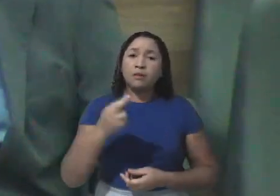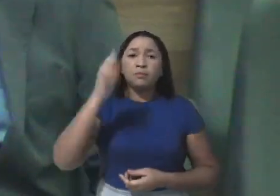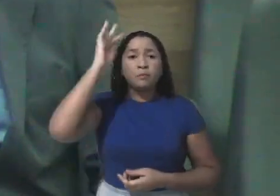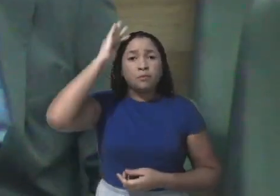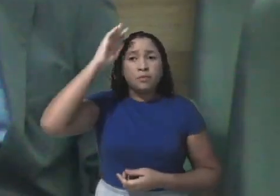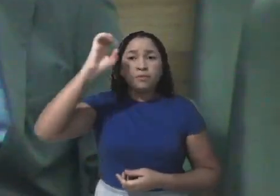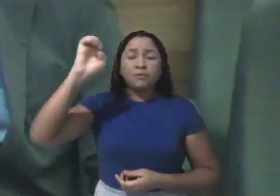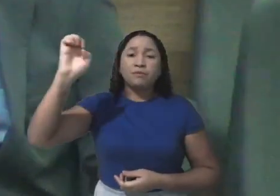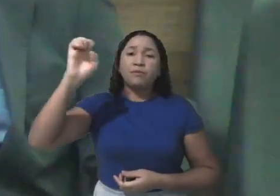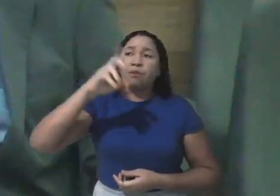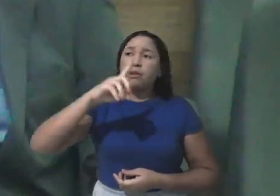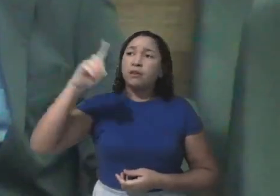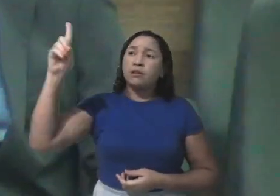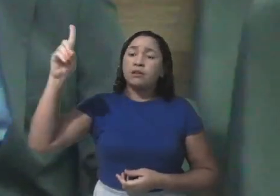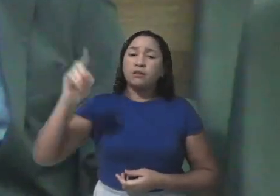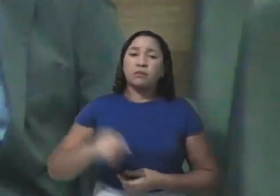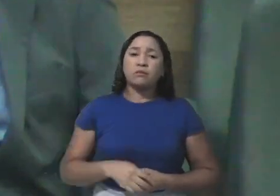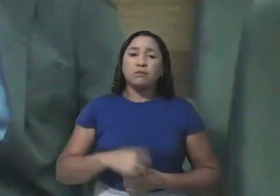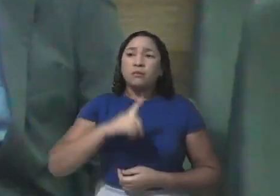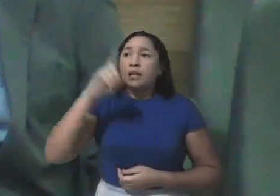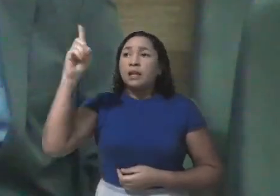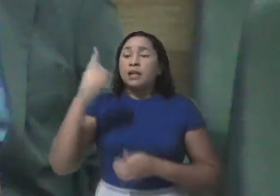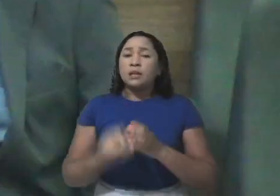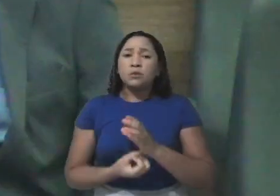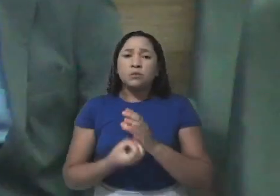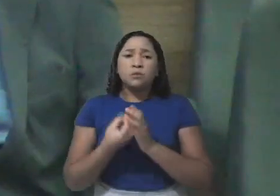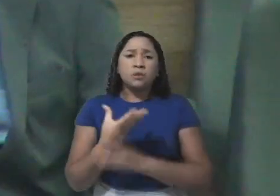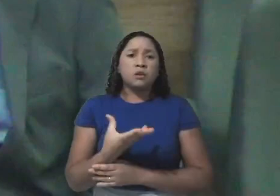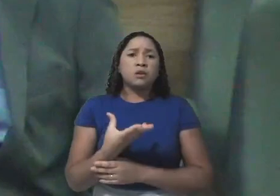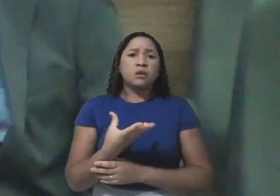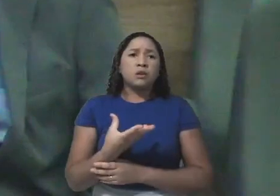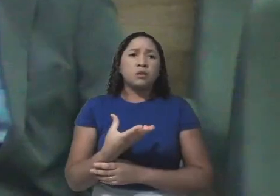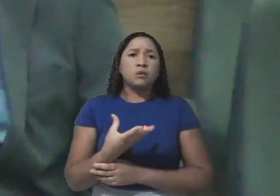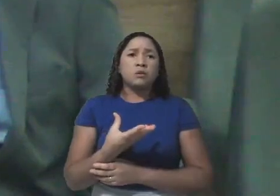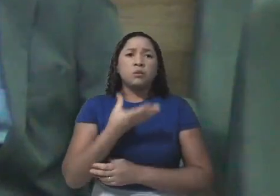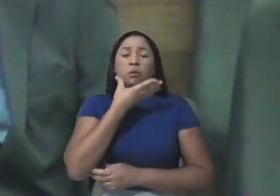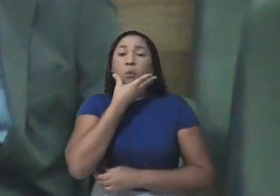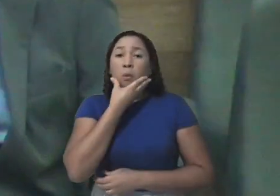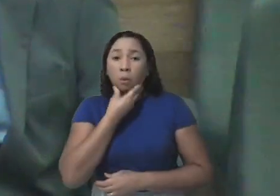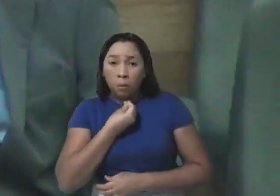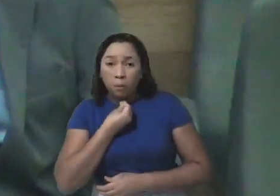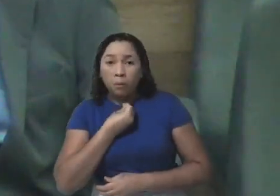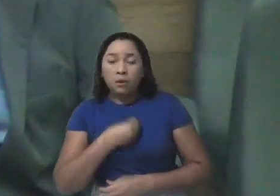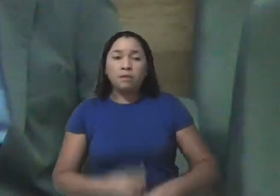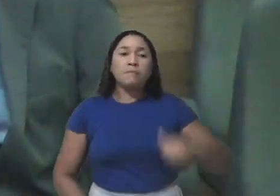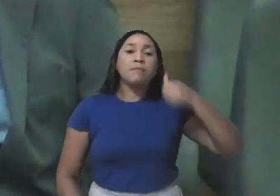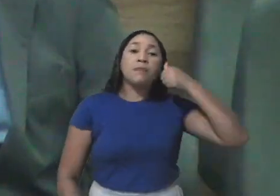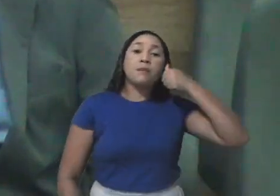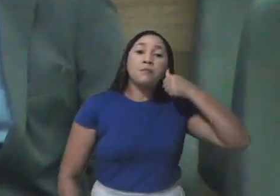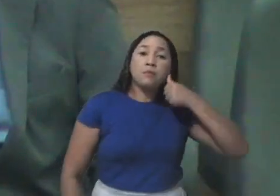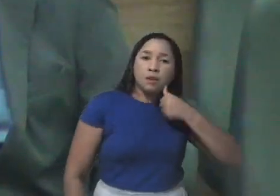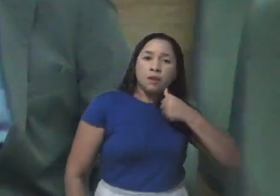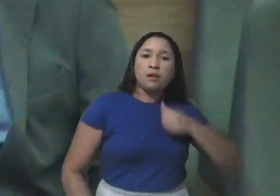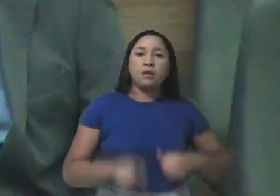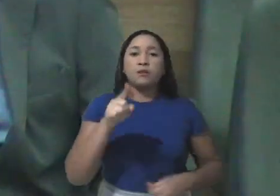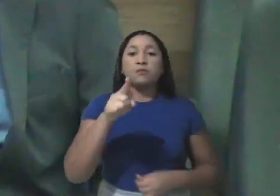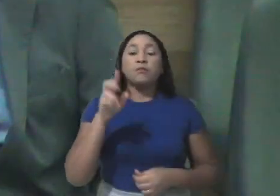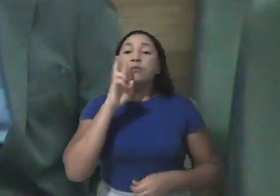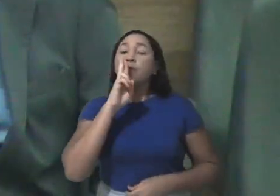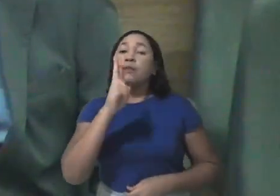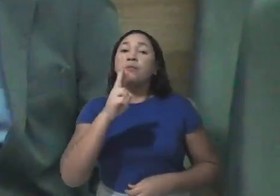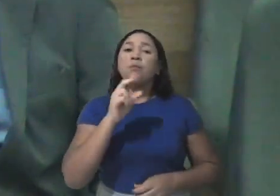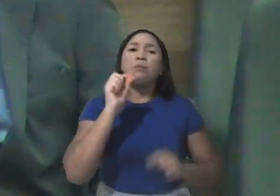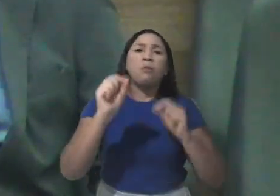macho e fêmea. O que é que você responde? Eu creio. Deus instituiu o casamento